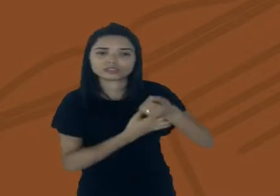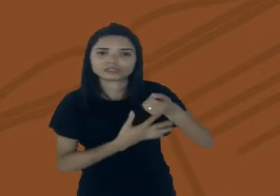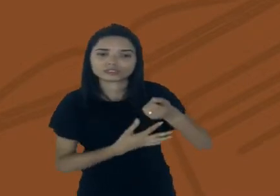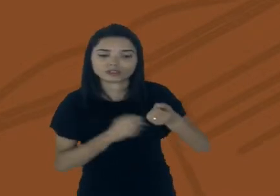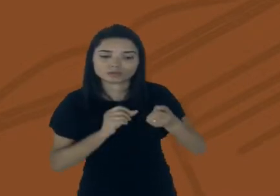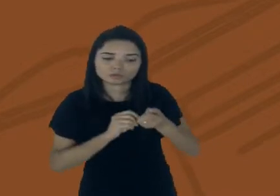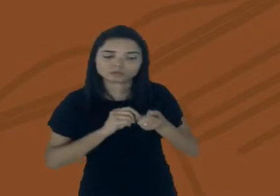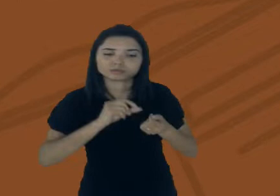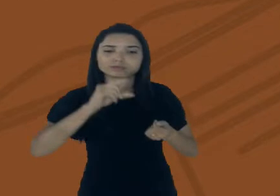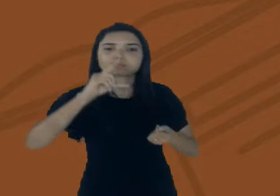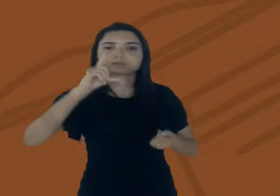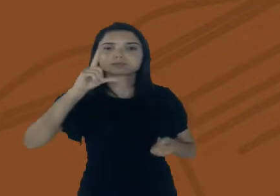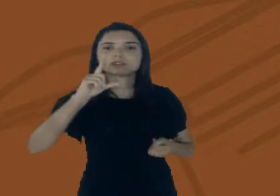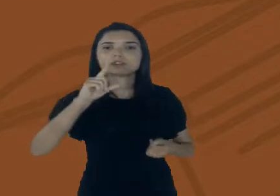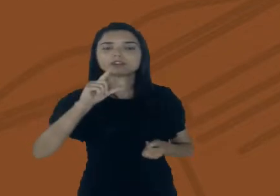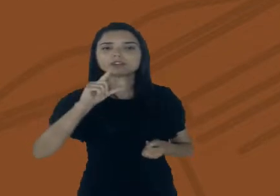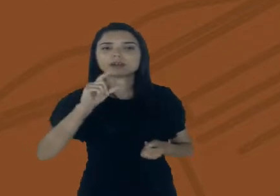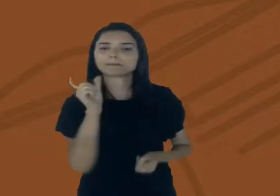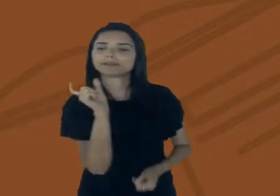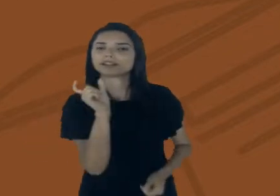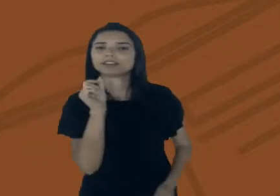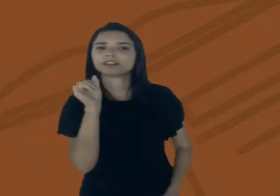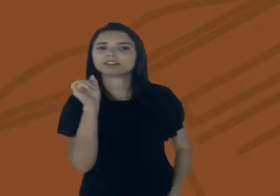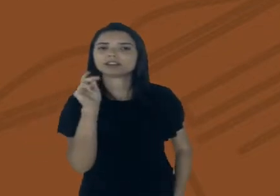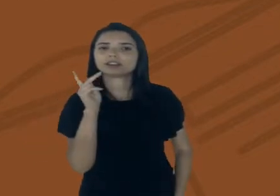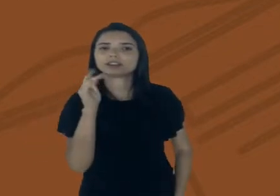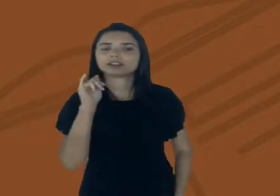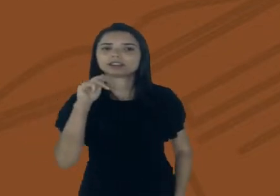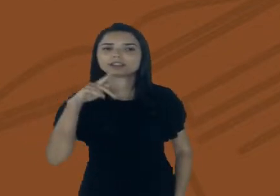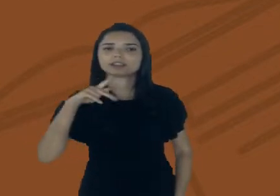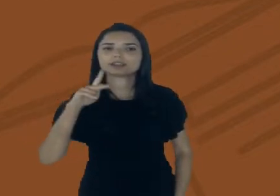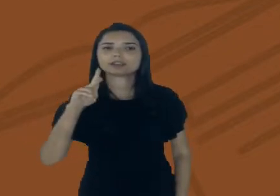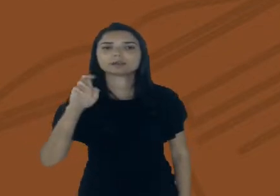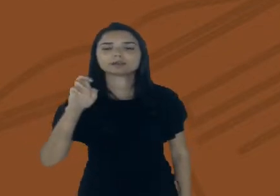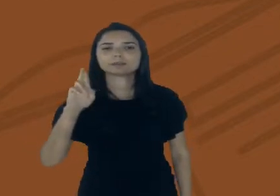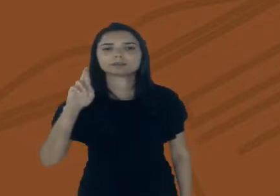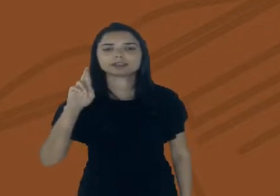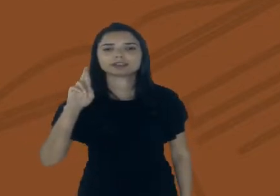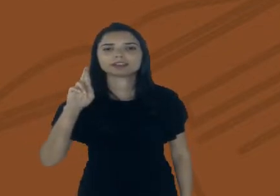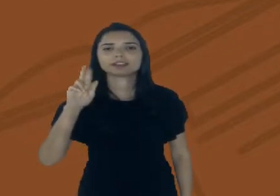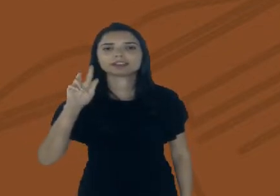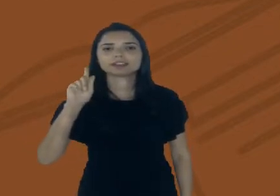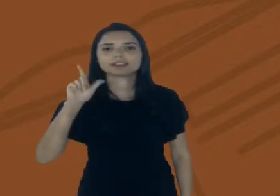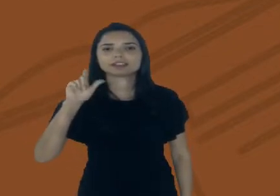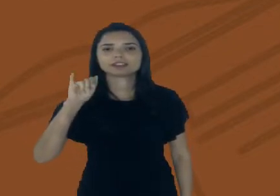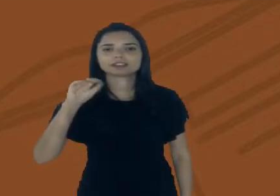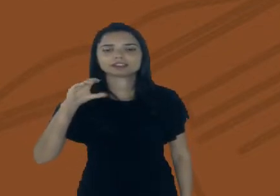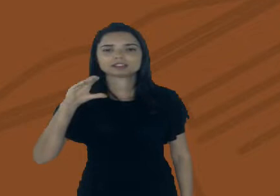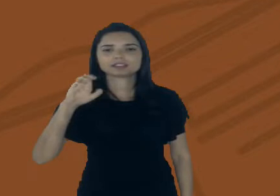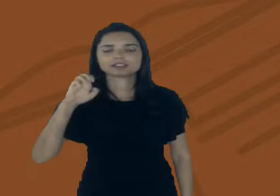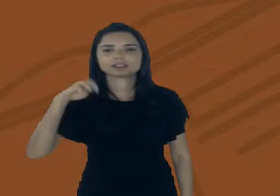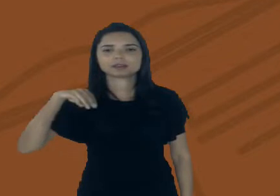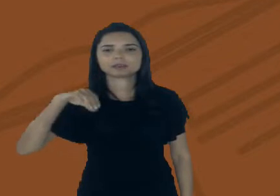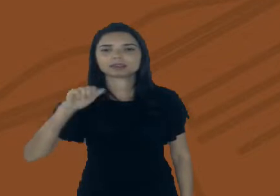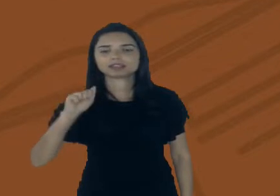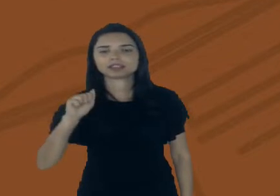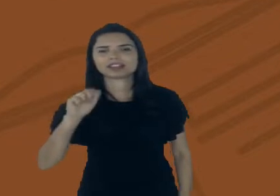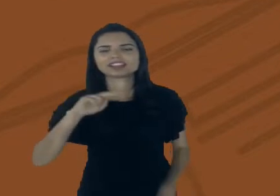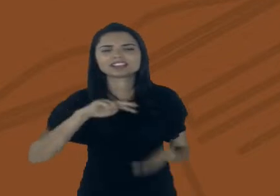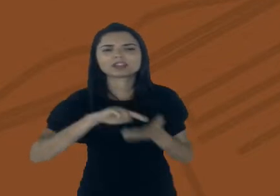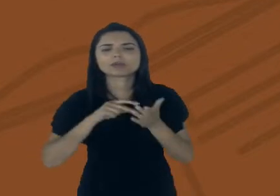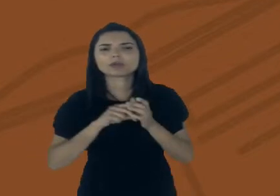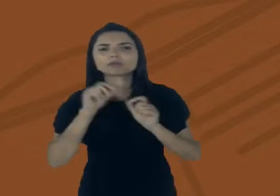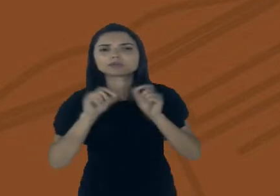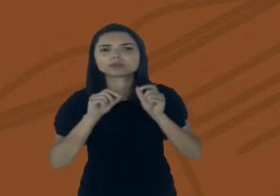ouve sempre essa palavra hiperglicemia, é uma elevação muito grande da taxa de açúcar no